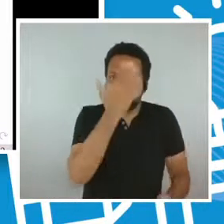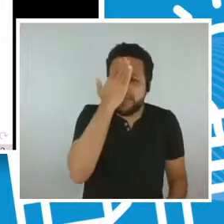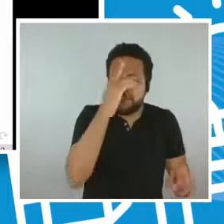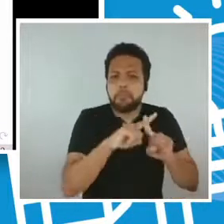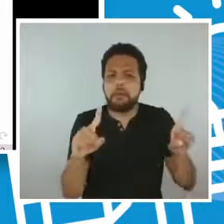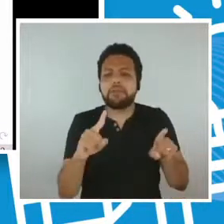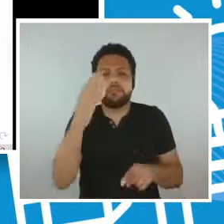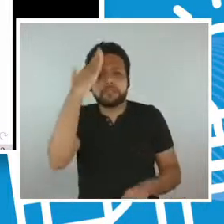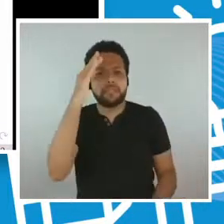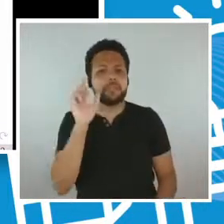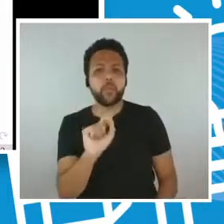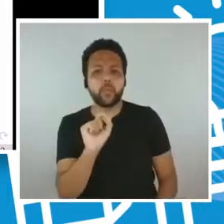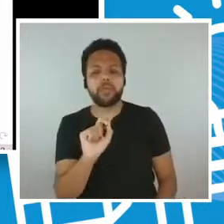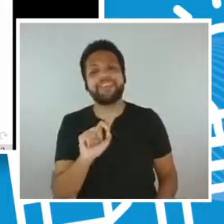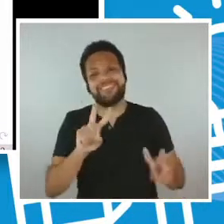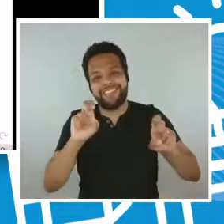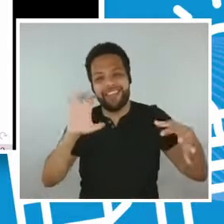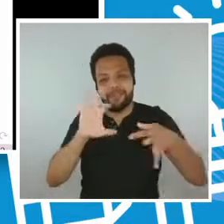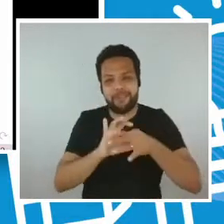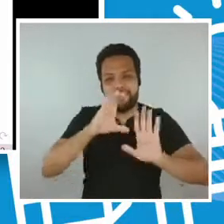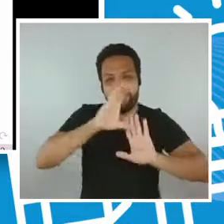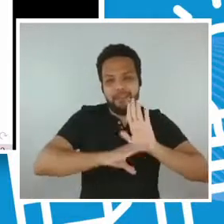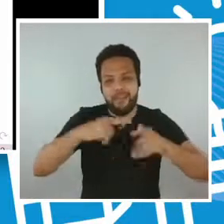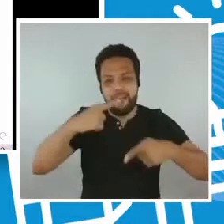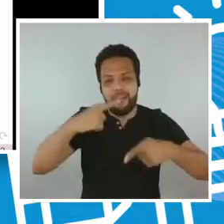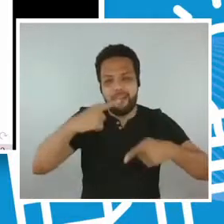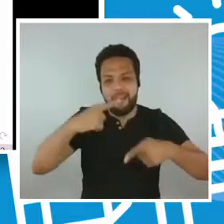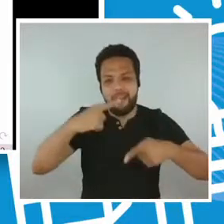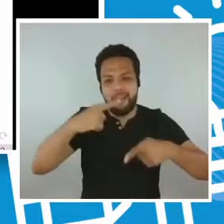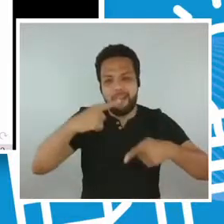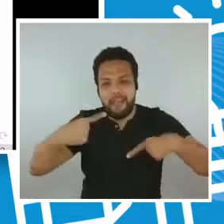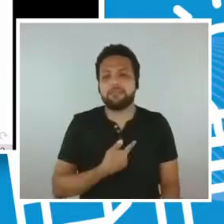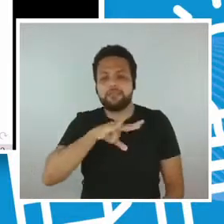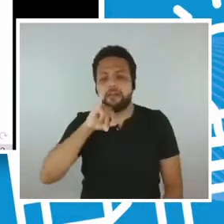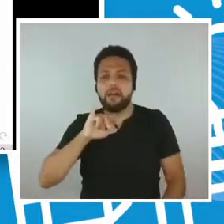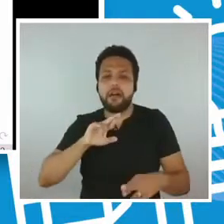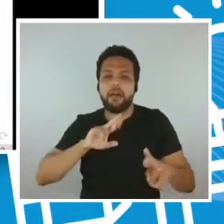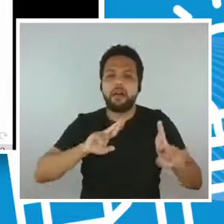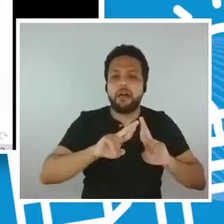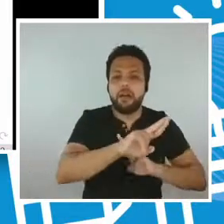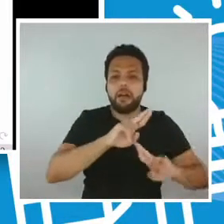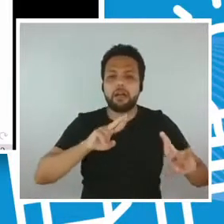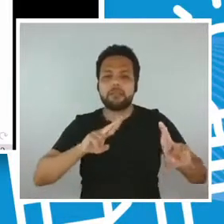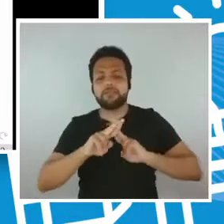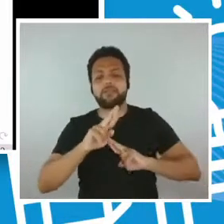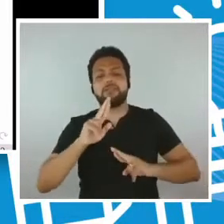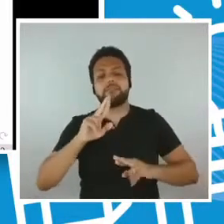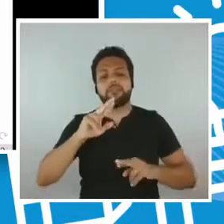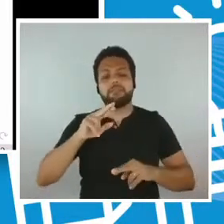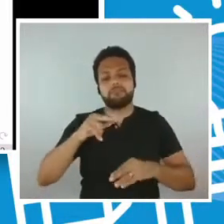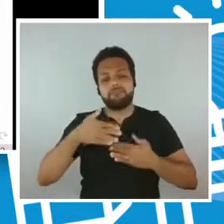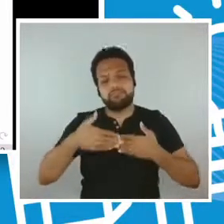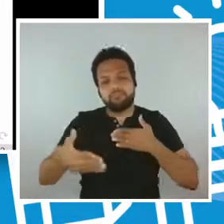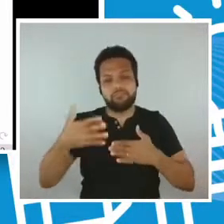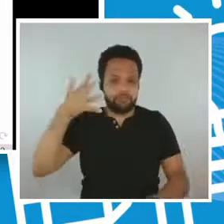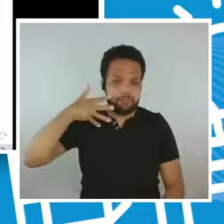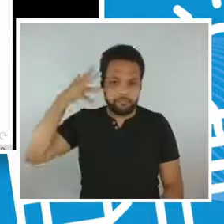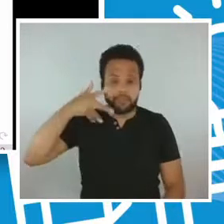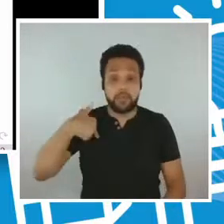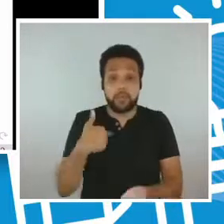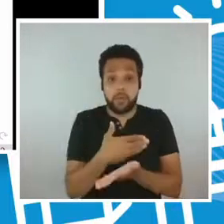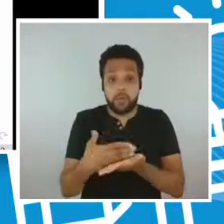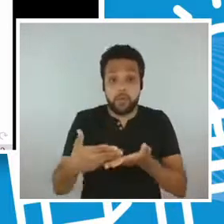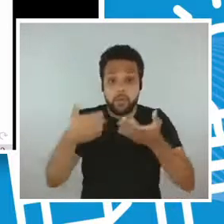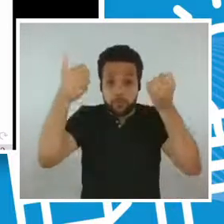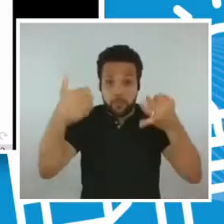também, obviamente. Eu vou fazer essas interrelações aqui ao longo da minha fala, tá? Bem, eu começo com